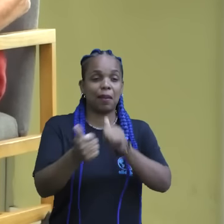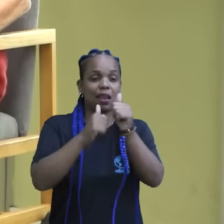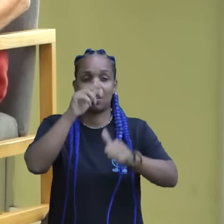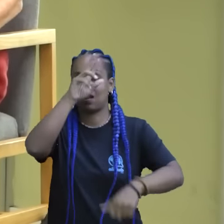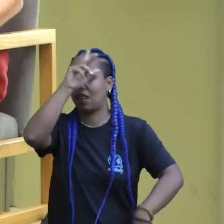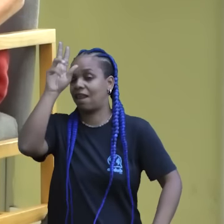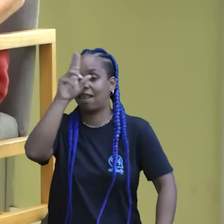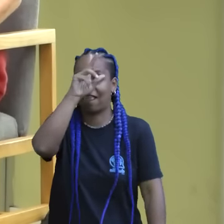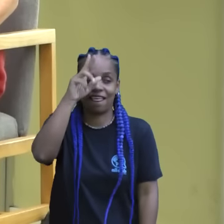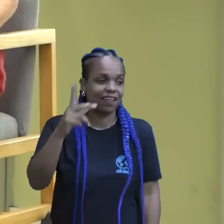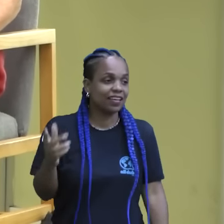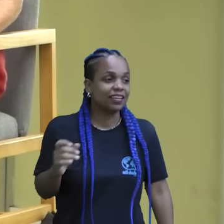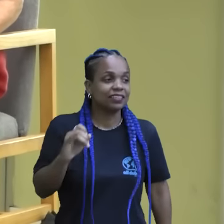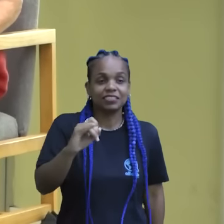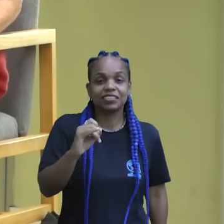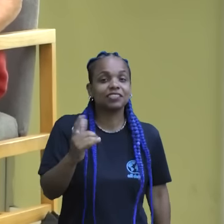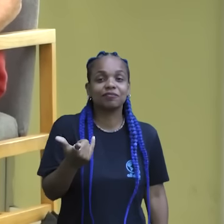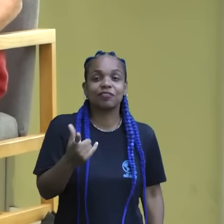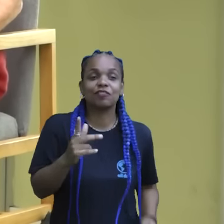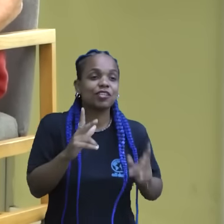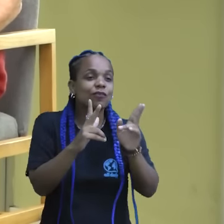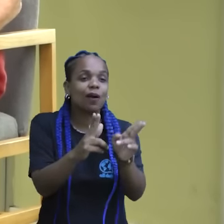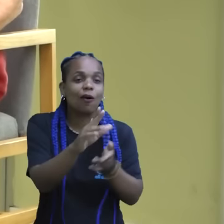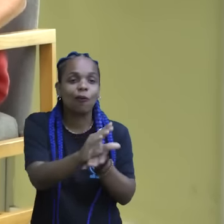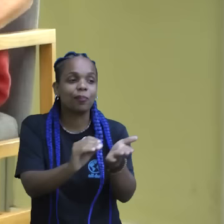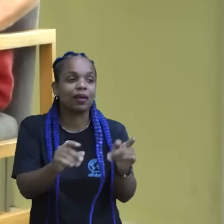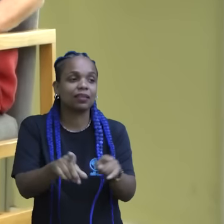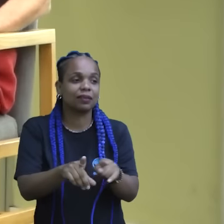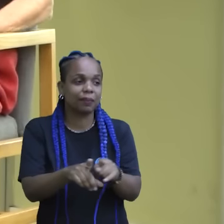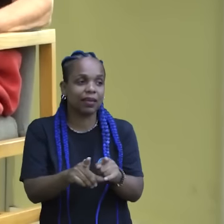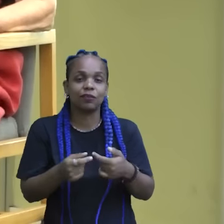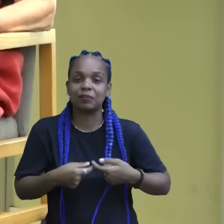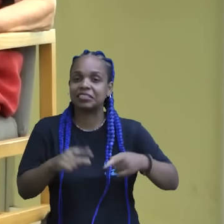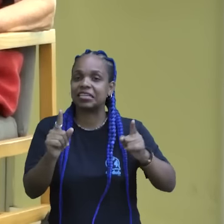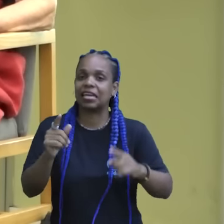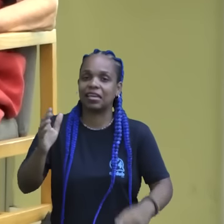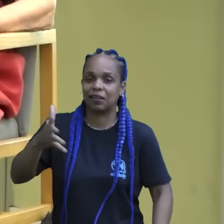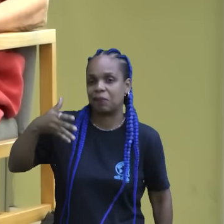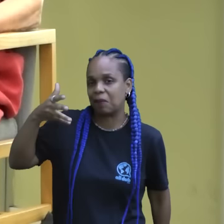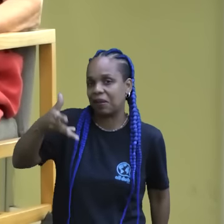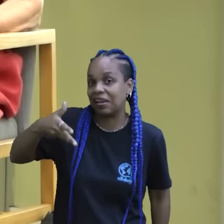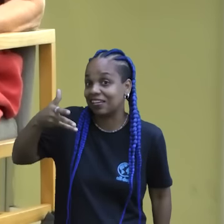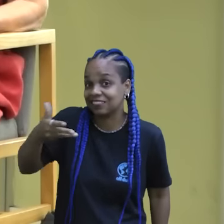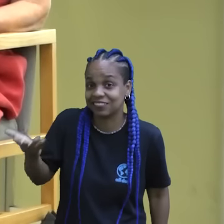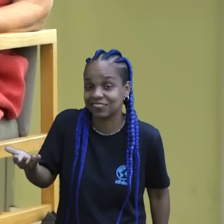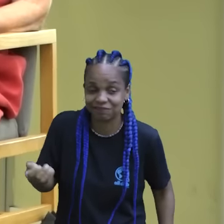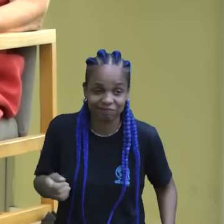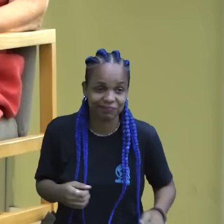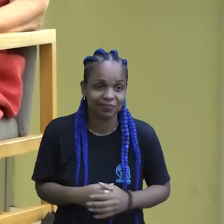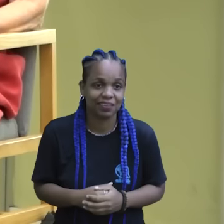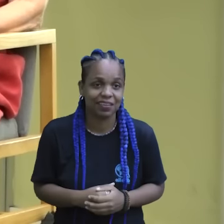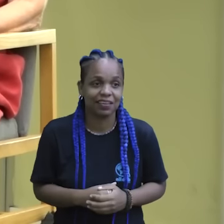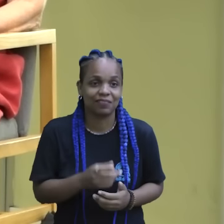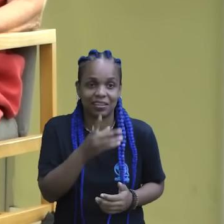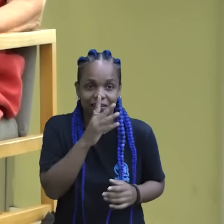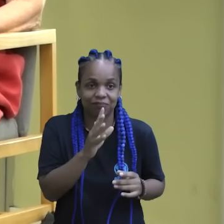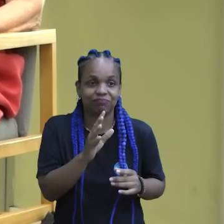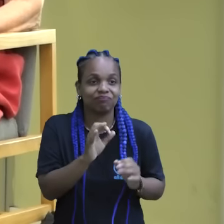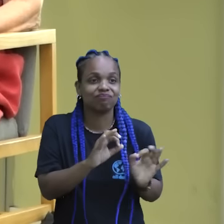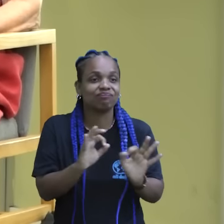palestra, né? Quando você vê um auditório cheio, ó, é por aqui. Ah, eu acho isso uma delícia. Mas também tinha uma coisa muito